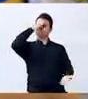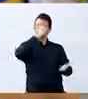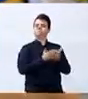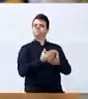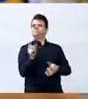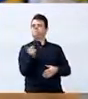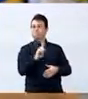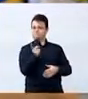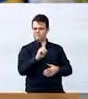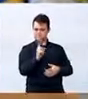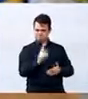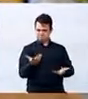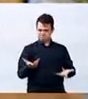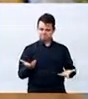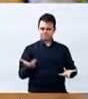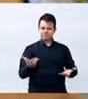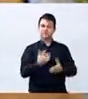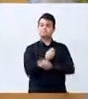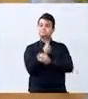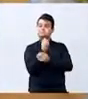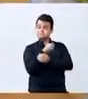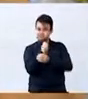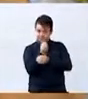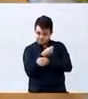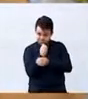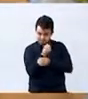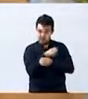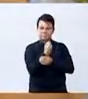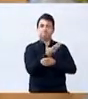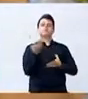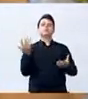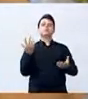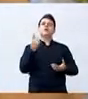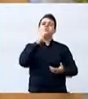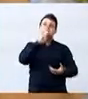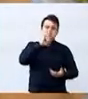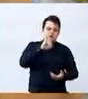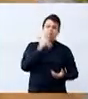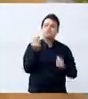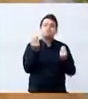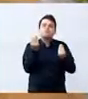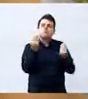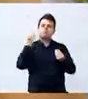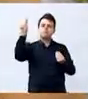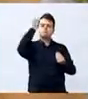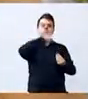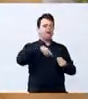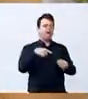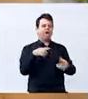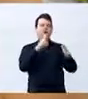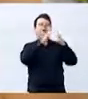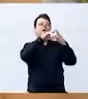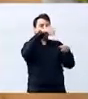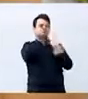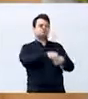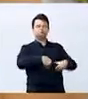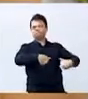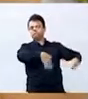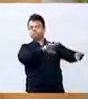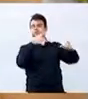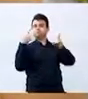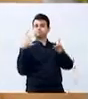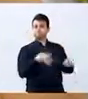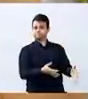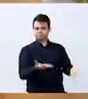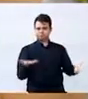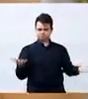desacreditada. A fisioterapia, os pais se abandonavam as crianças, deixavam eles dentro de casa. E